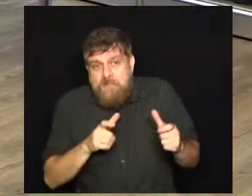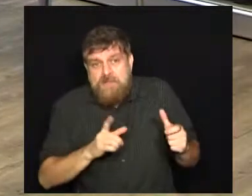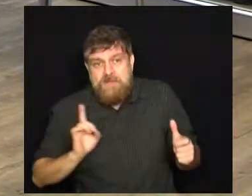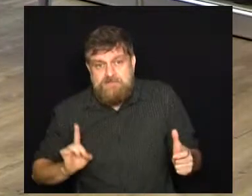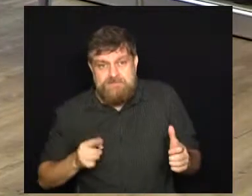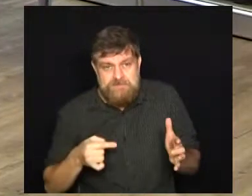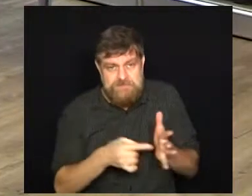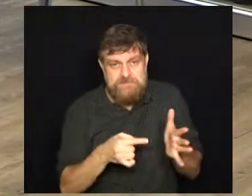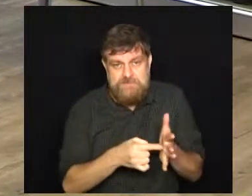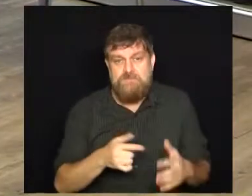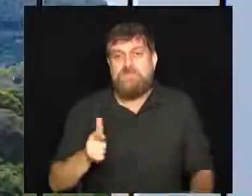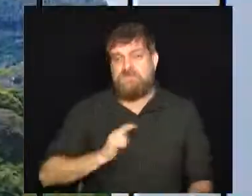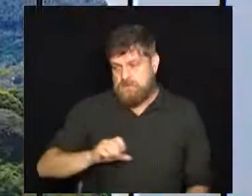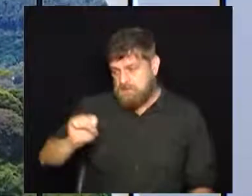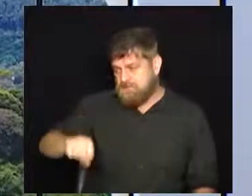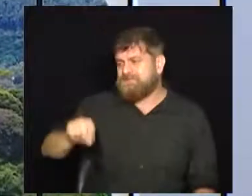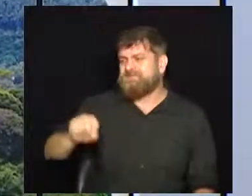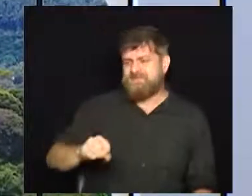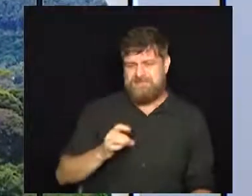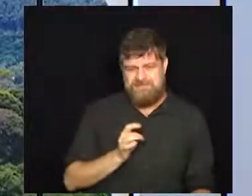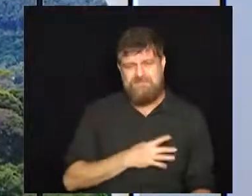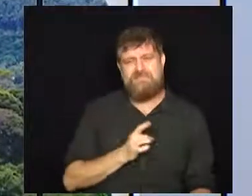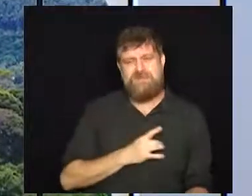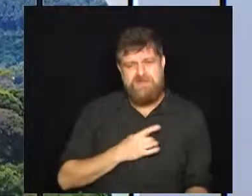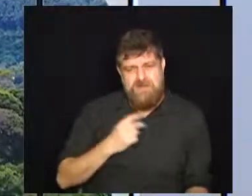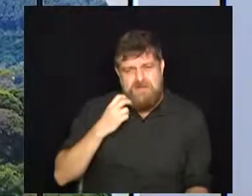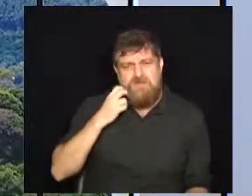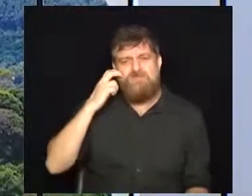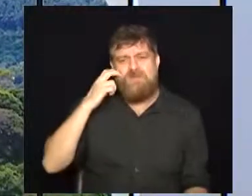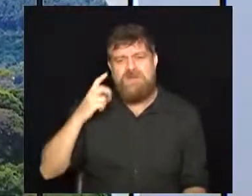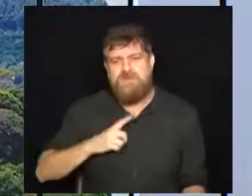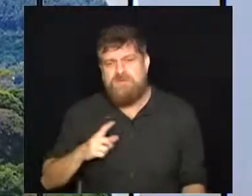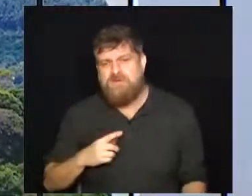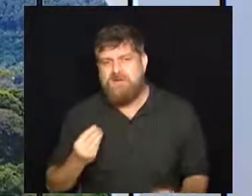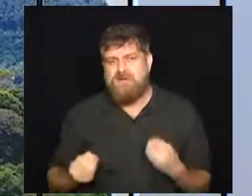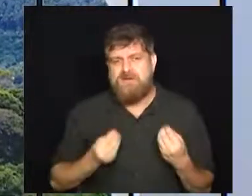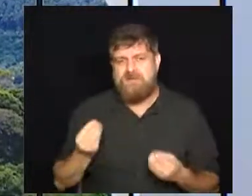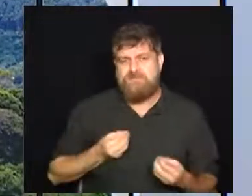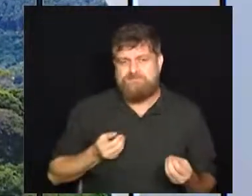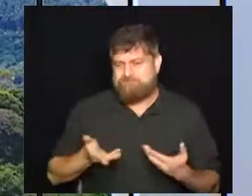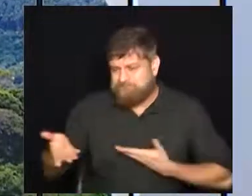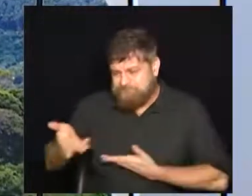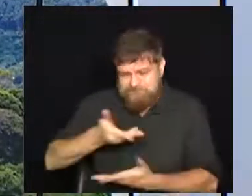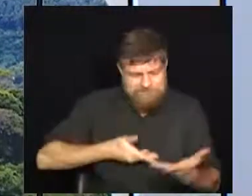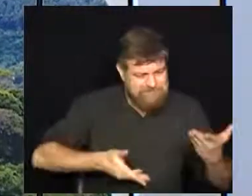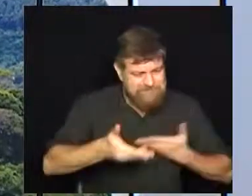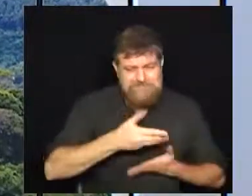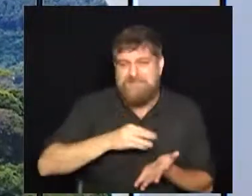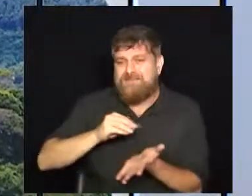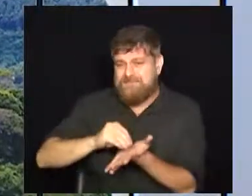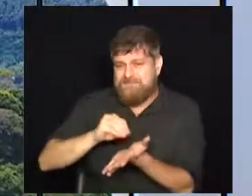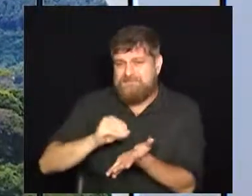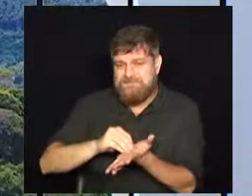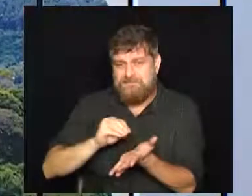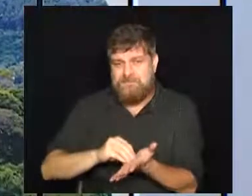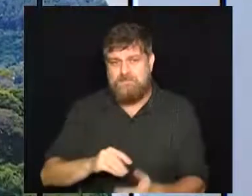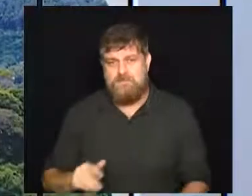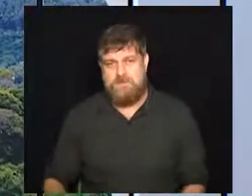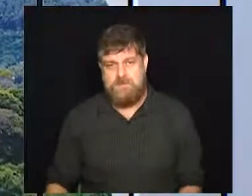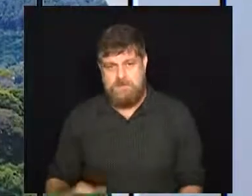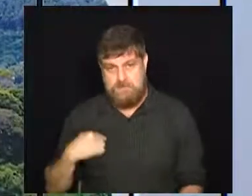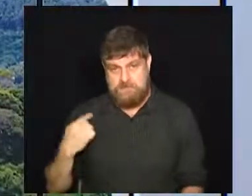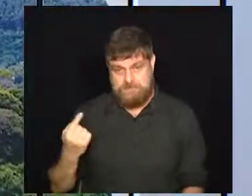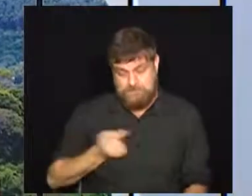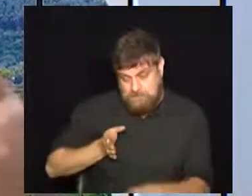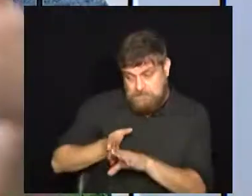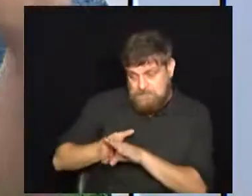prática? Existe o medo, a vergonha, a falta de sororidade entre outras mulheres. O que nós recomendamos